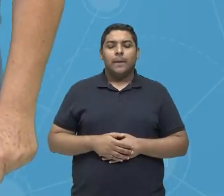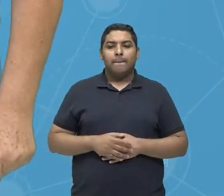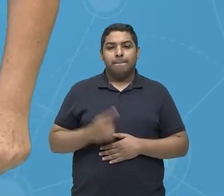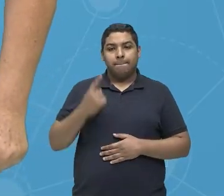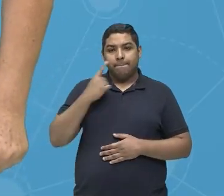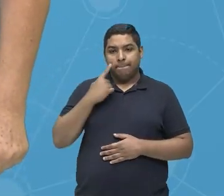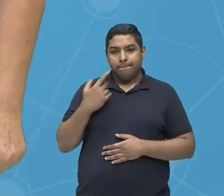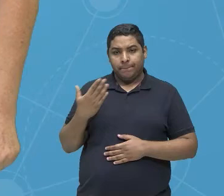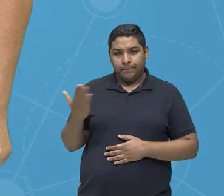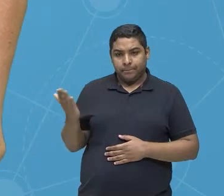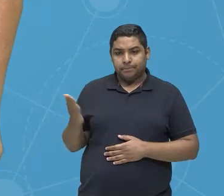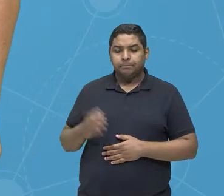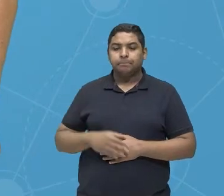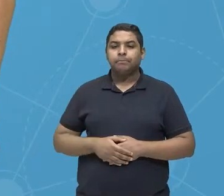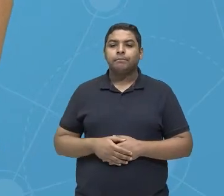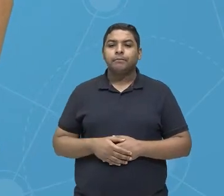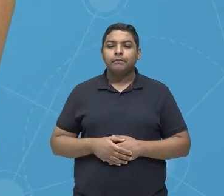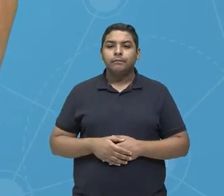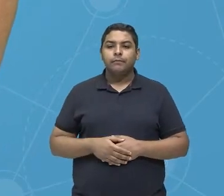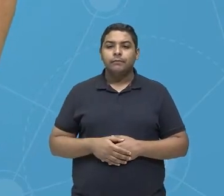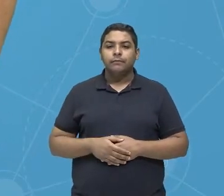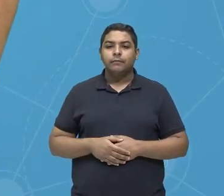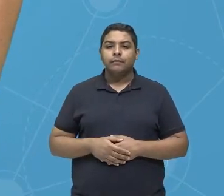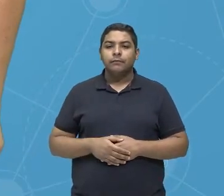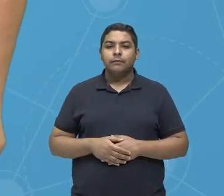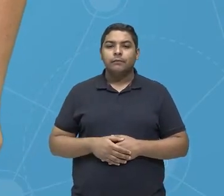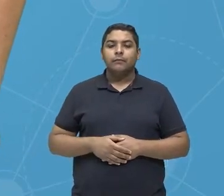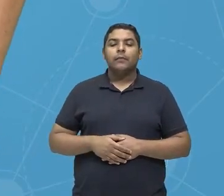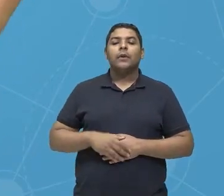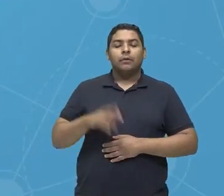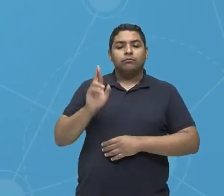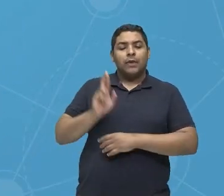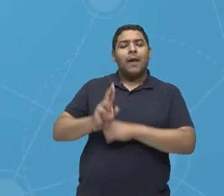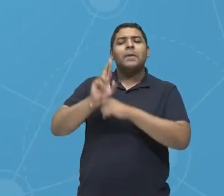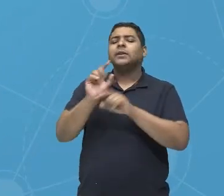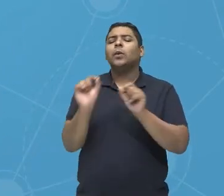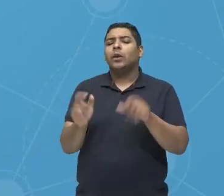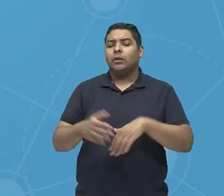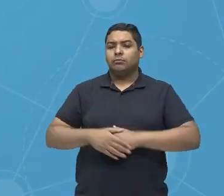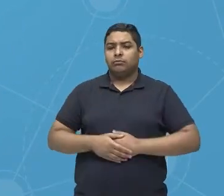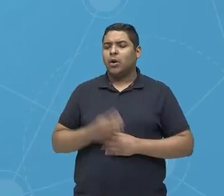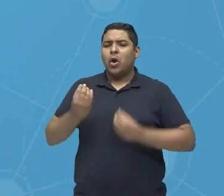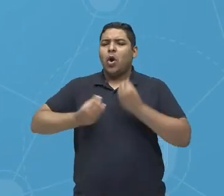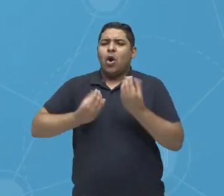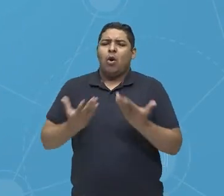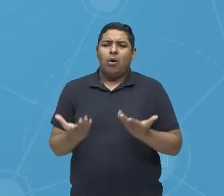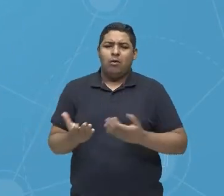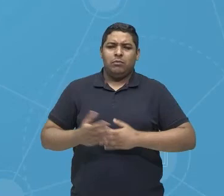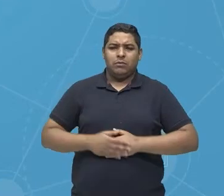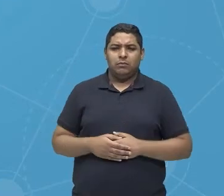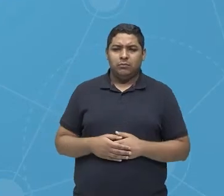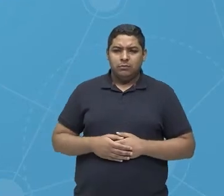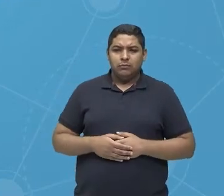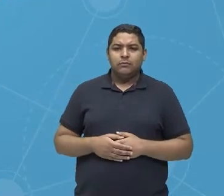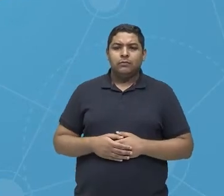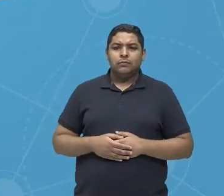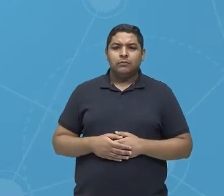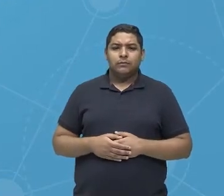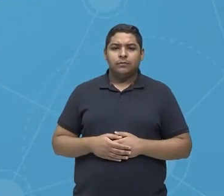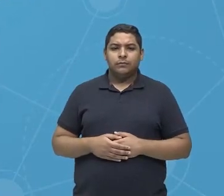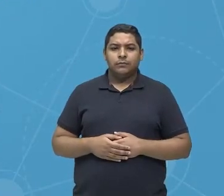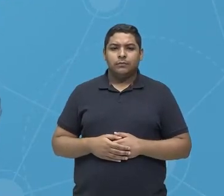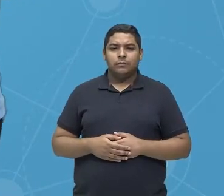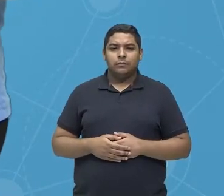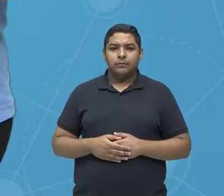tá? Essas colunas, elas vão estar representadas como? Do que forma, professora, eu vou poder apresentar?